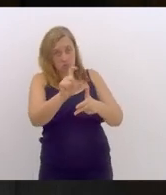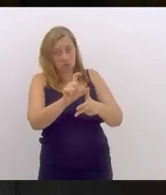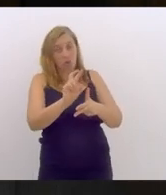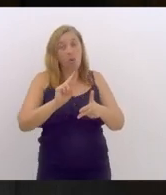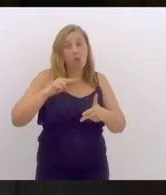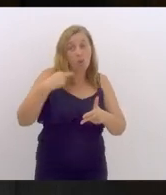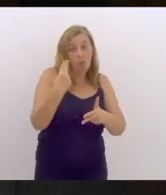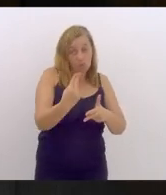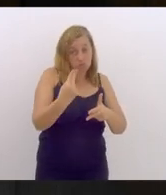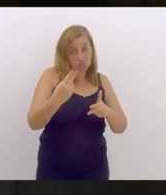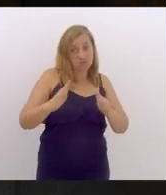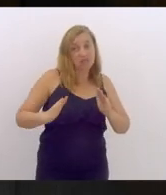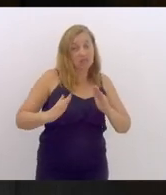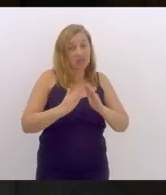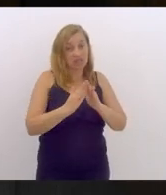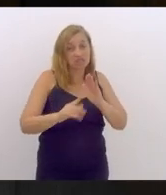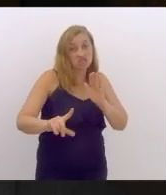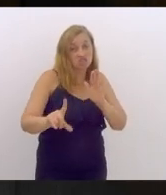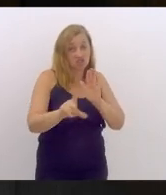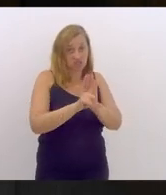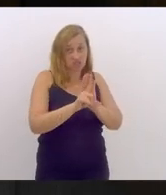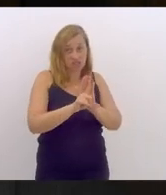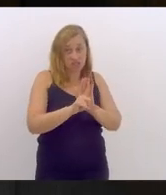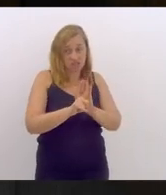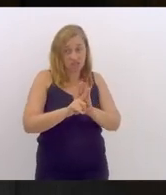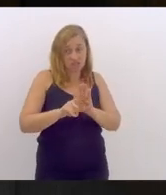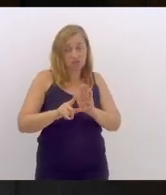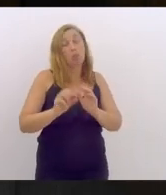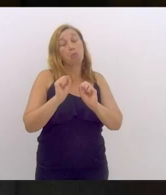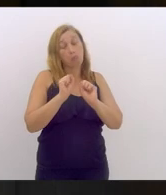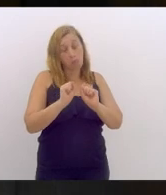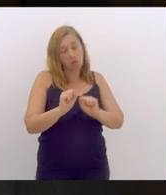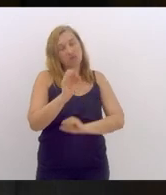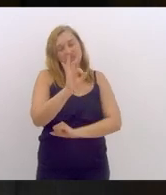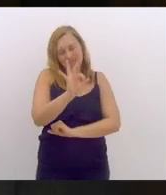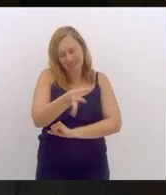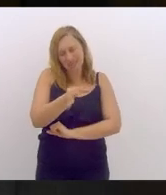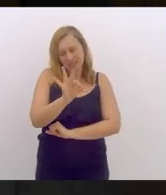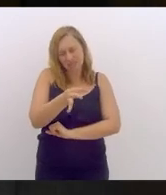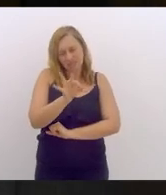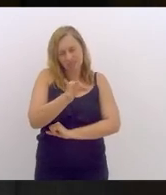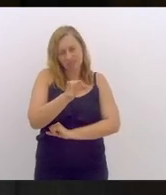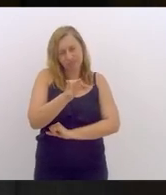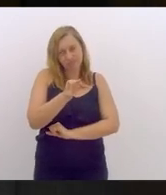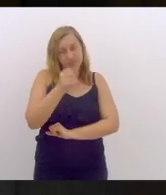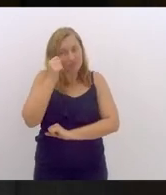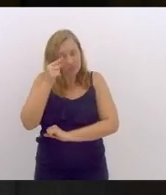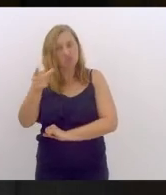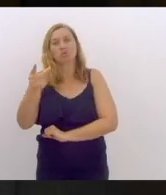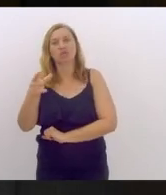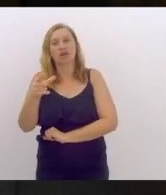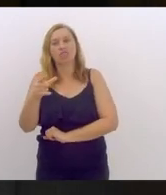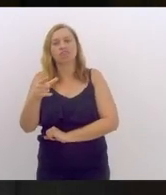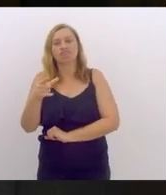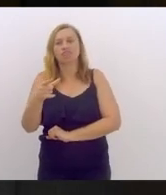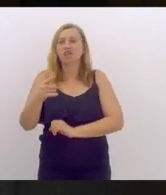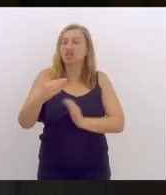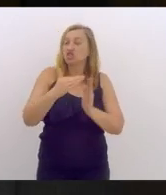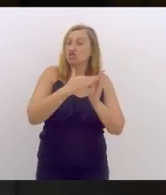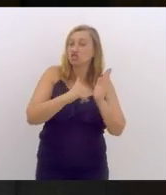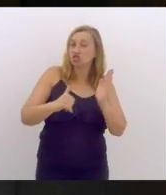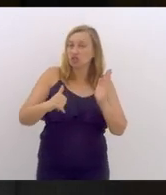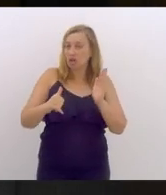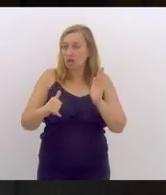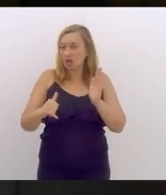quiçá nas casas legislativas possam de fato acordarem tirarem